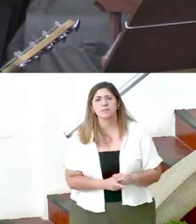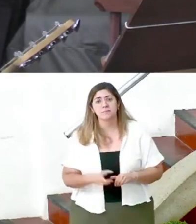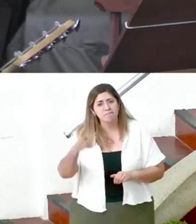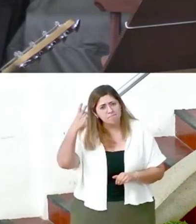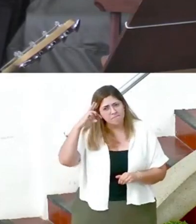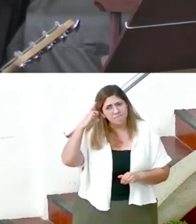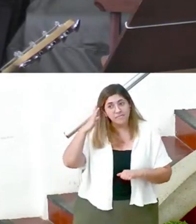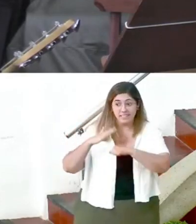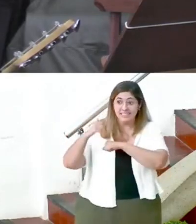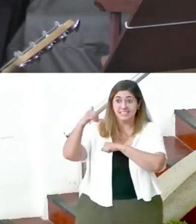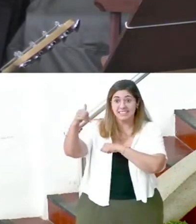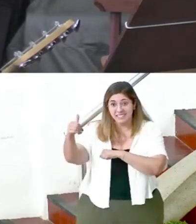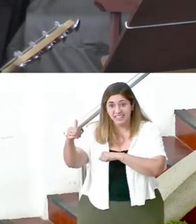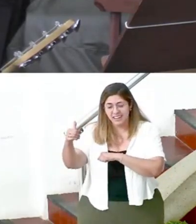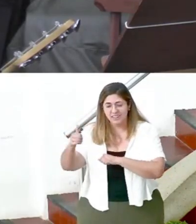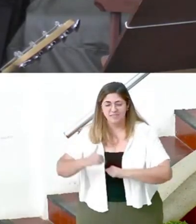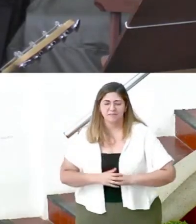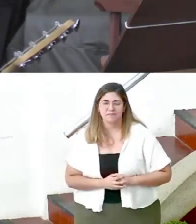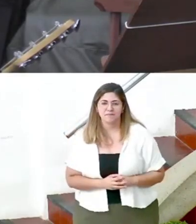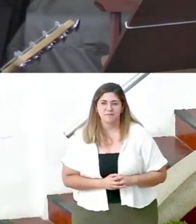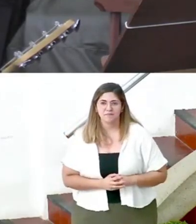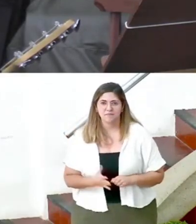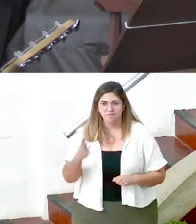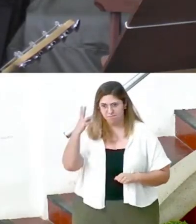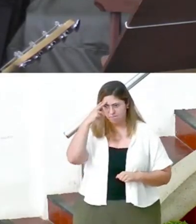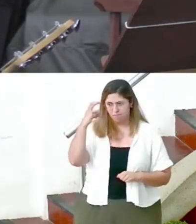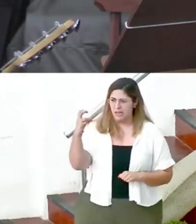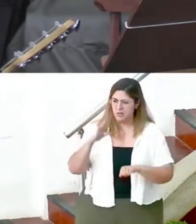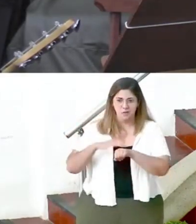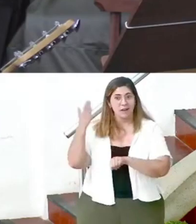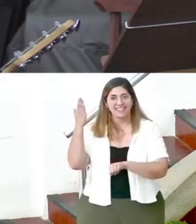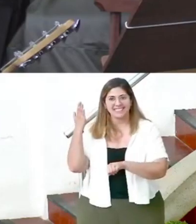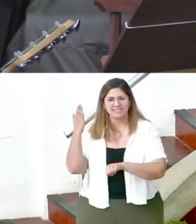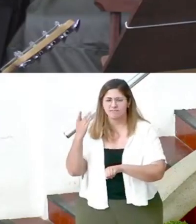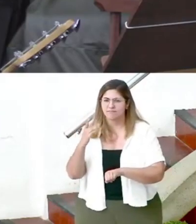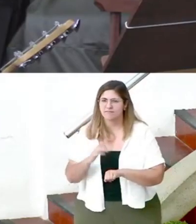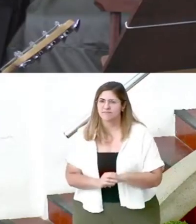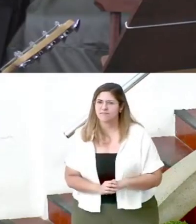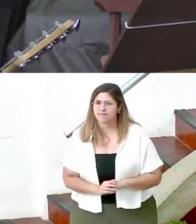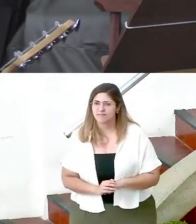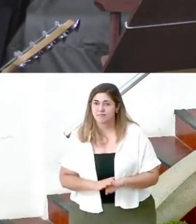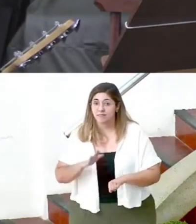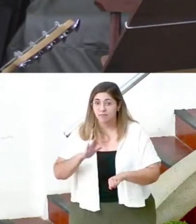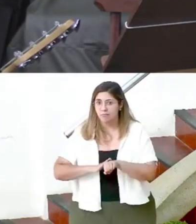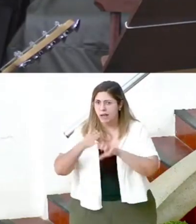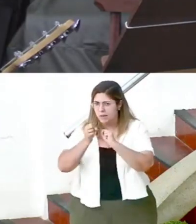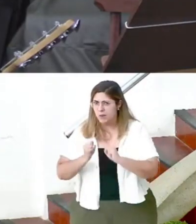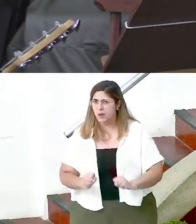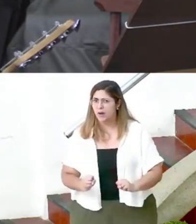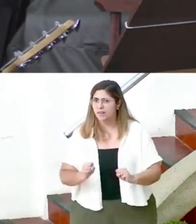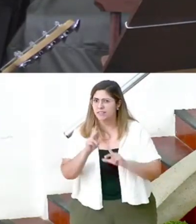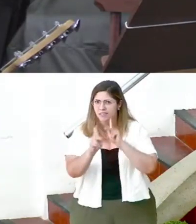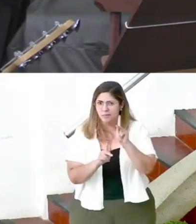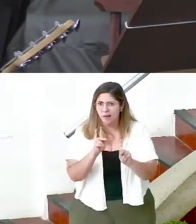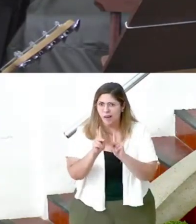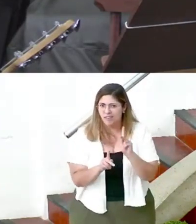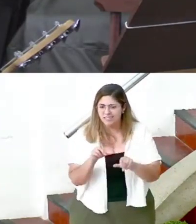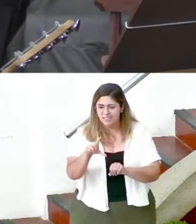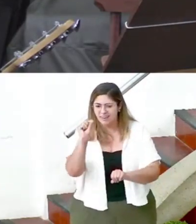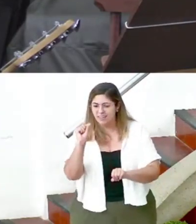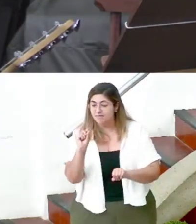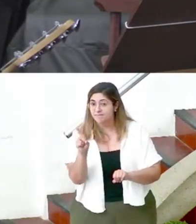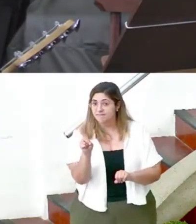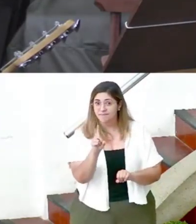chamados. Eles são os mais sábios da terra? Não. Lembram da passagem que a gente leu agora há pouco no começo?